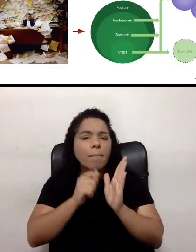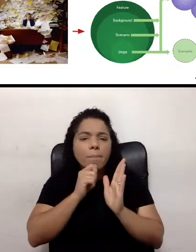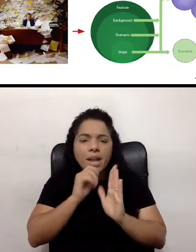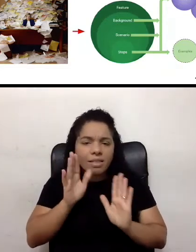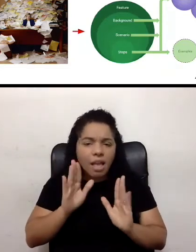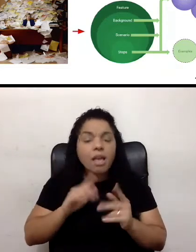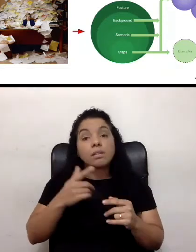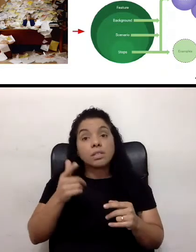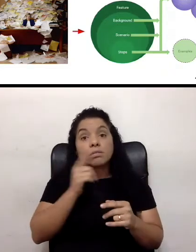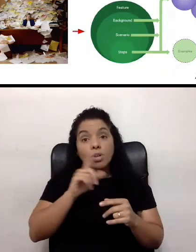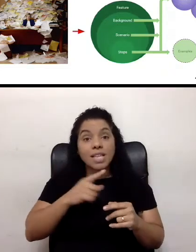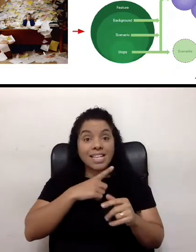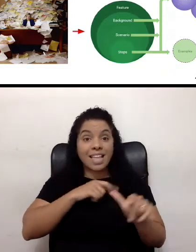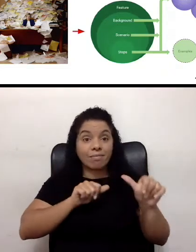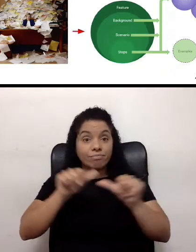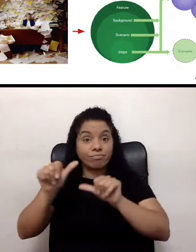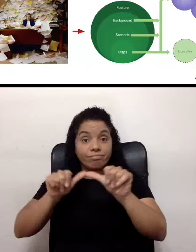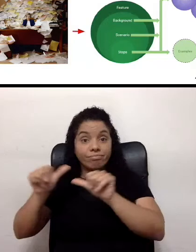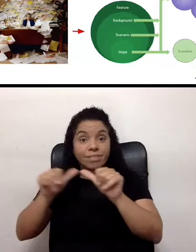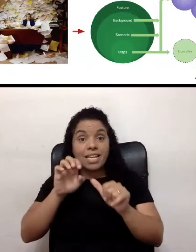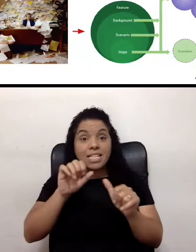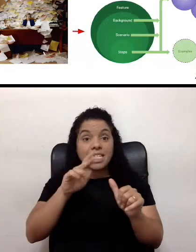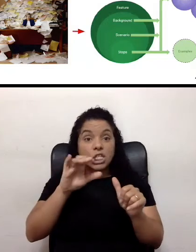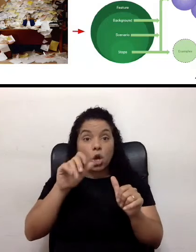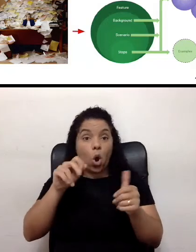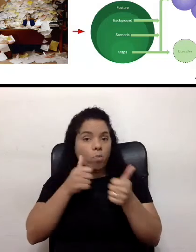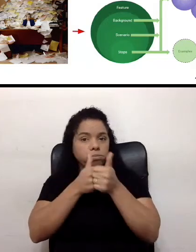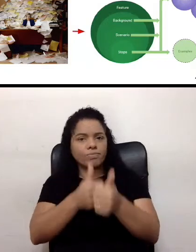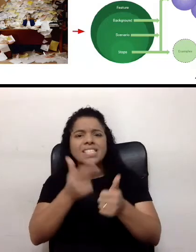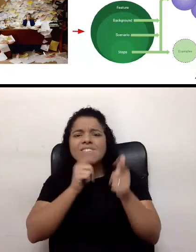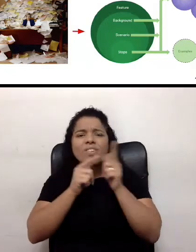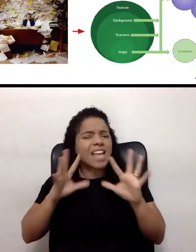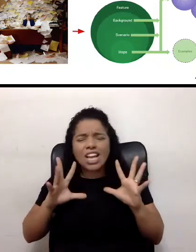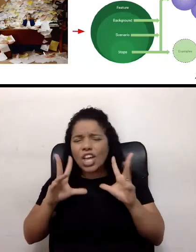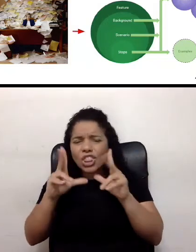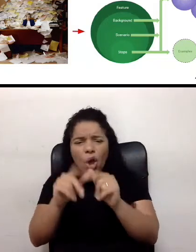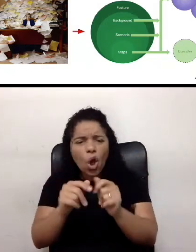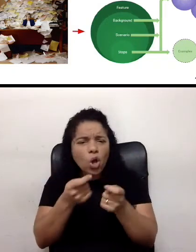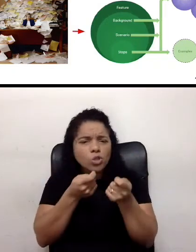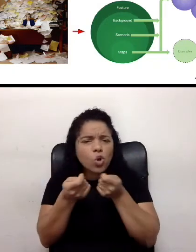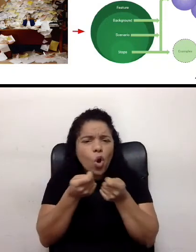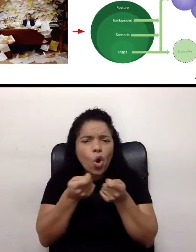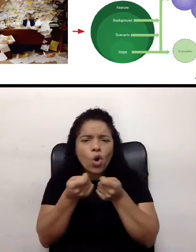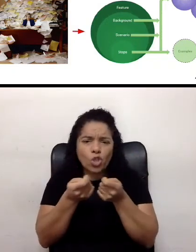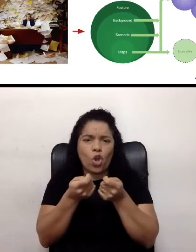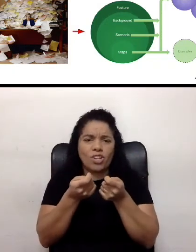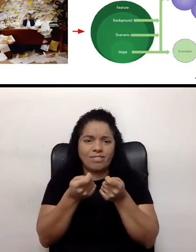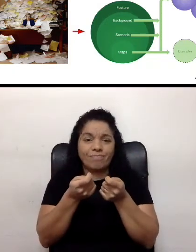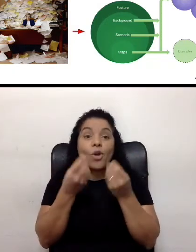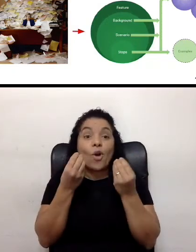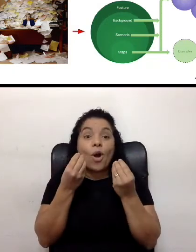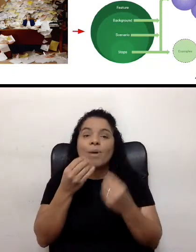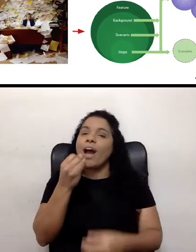Você consegue ter uma variação de escopo acompanhada, você consegue fazer todo um controle usando a